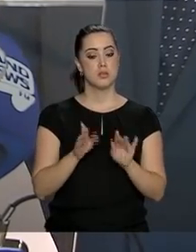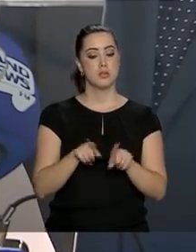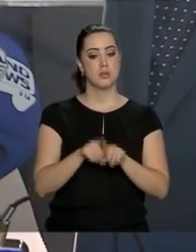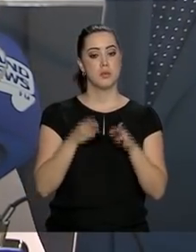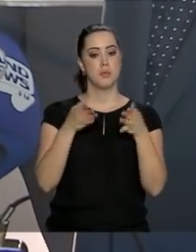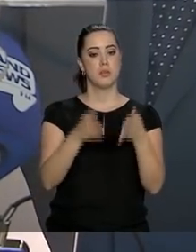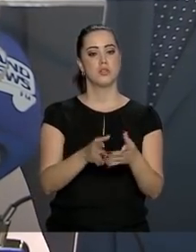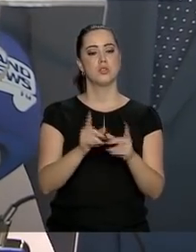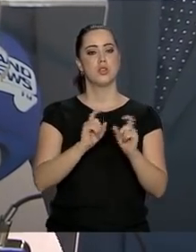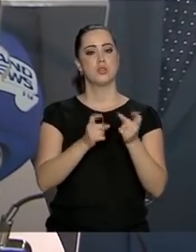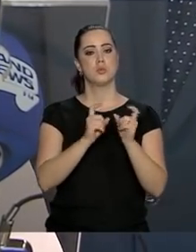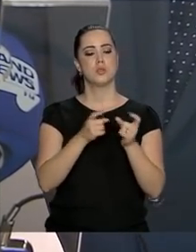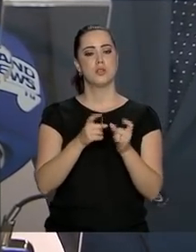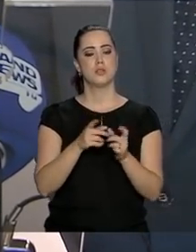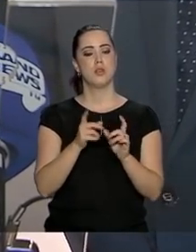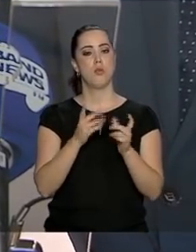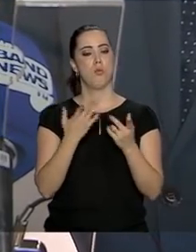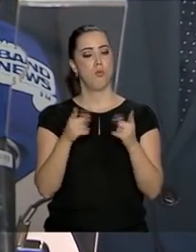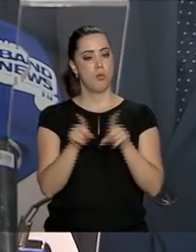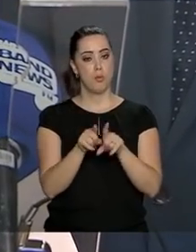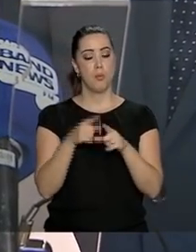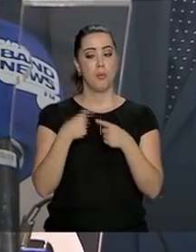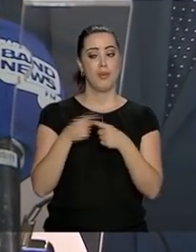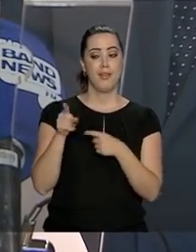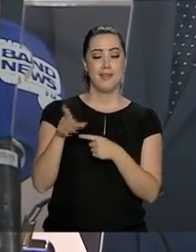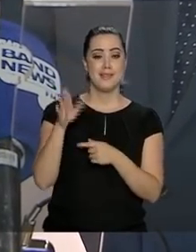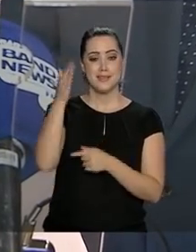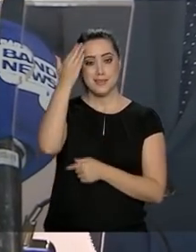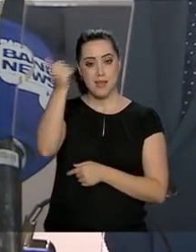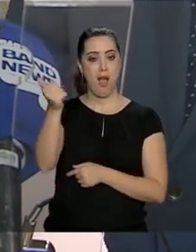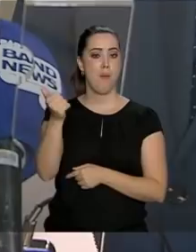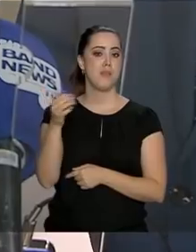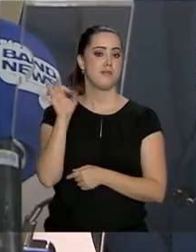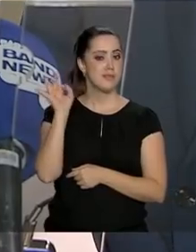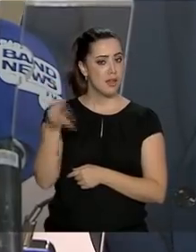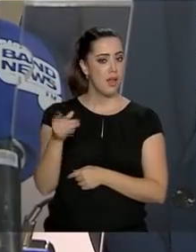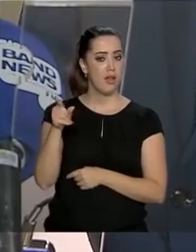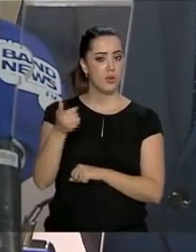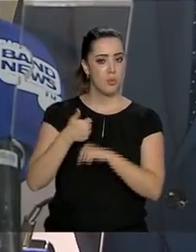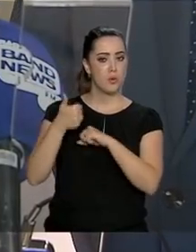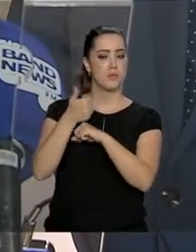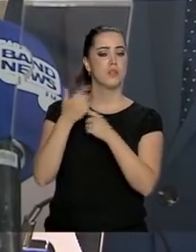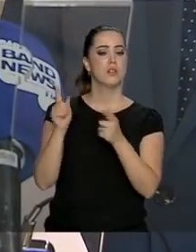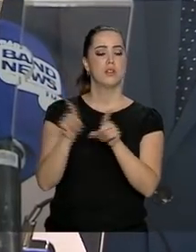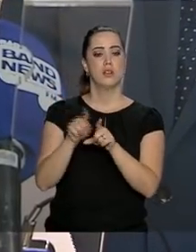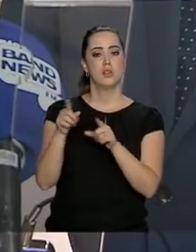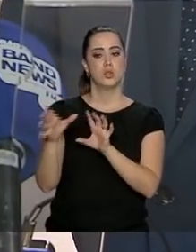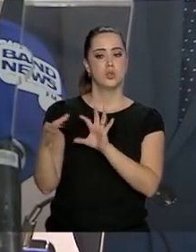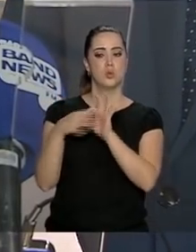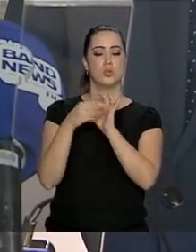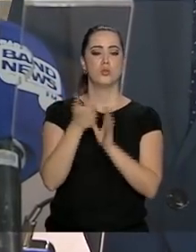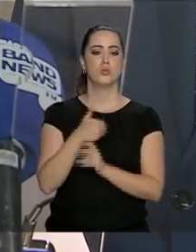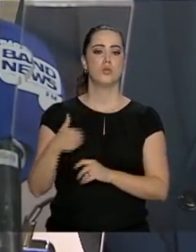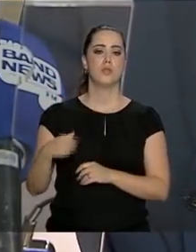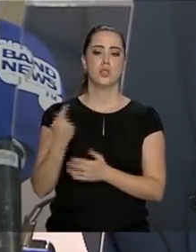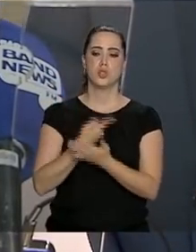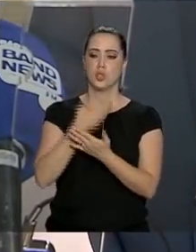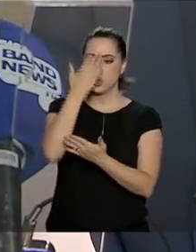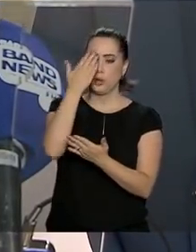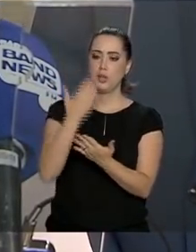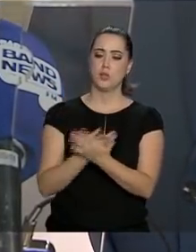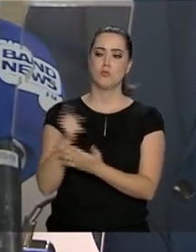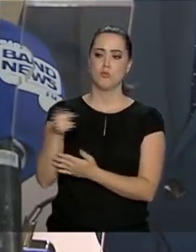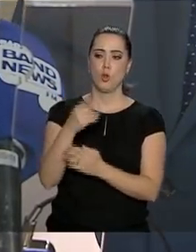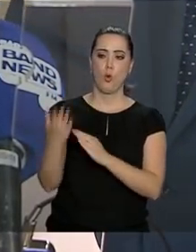da gestão administrativa, exatamente porque eles detêm competência, porque eles são parceiros do governo e porque a gente confia que com o